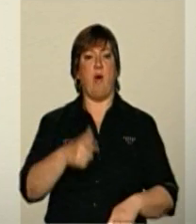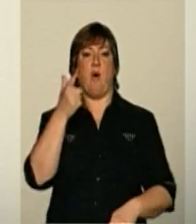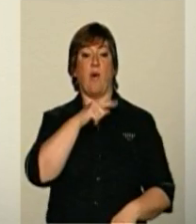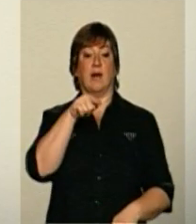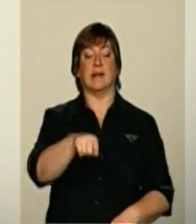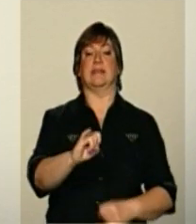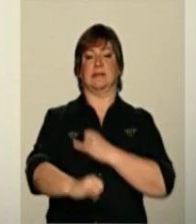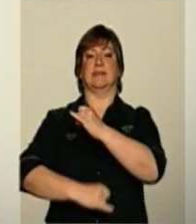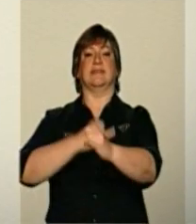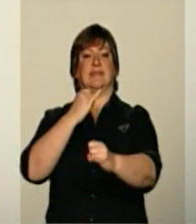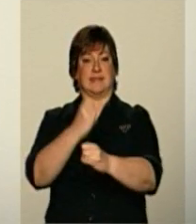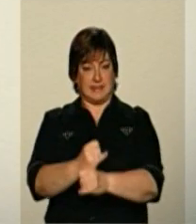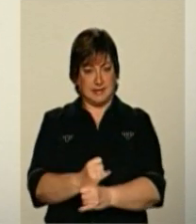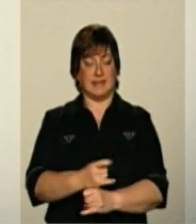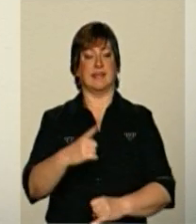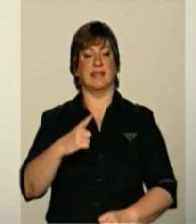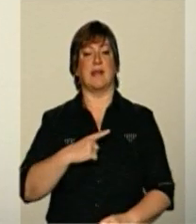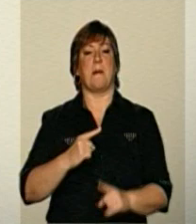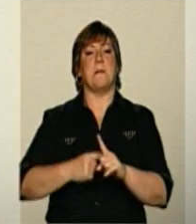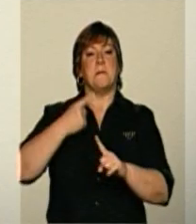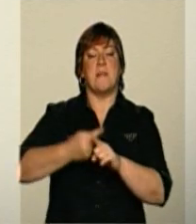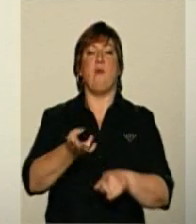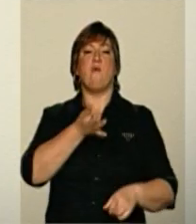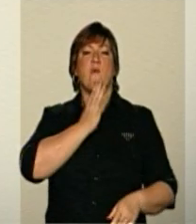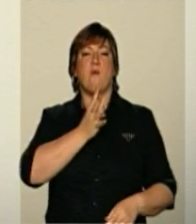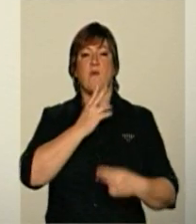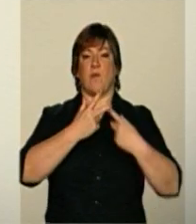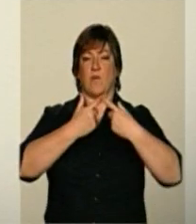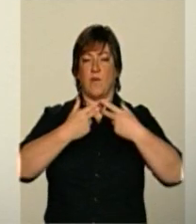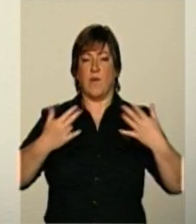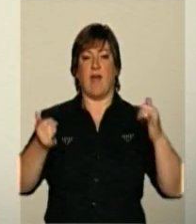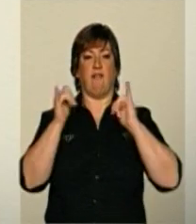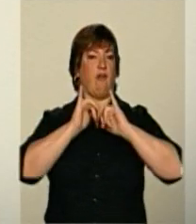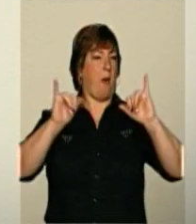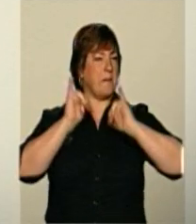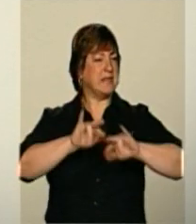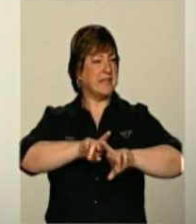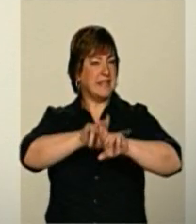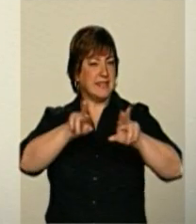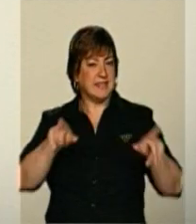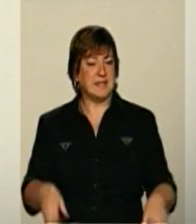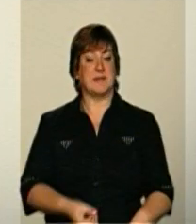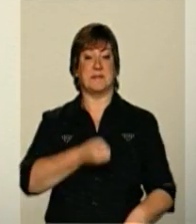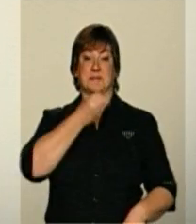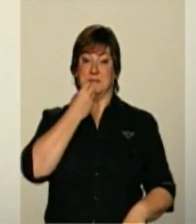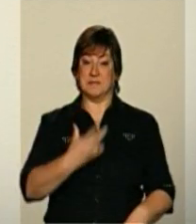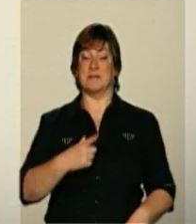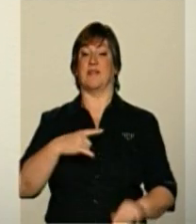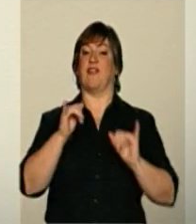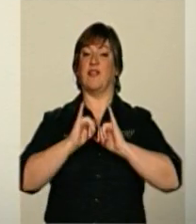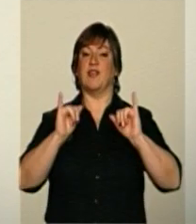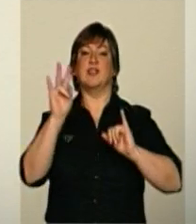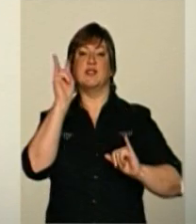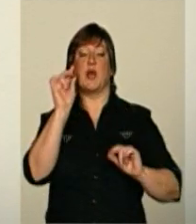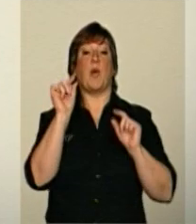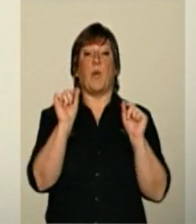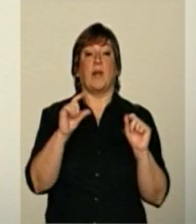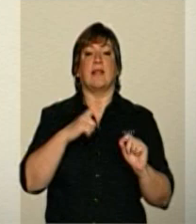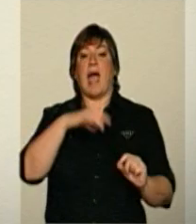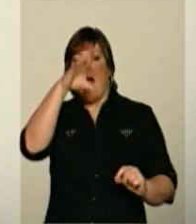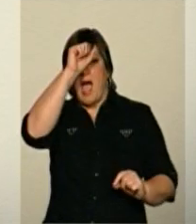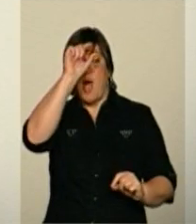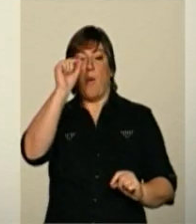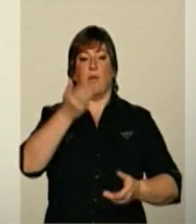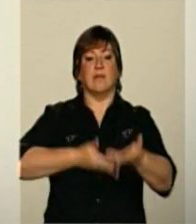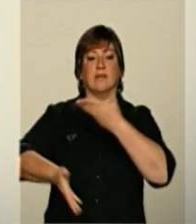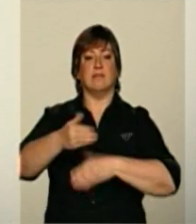mundial de computadores mais conhecimento mais informação mais dados sobre aquilo que aprendem